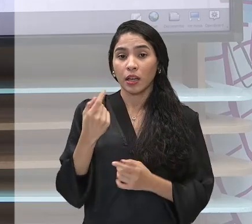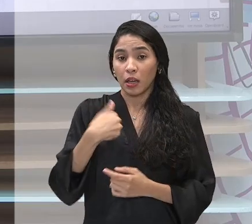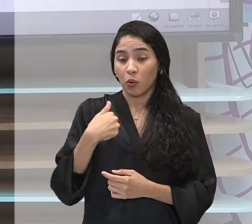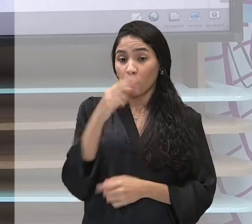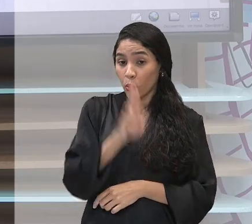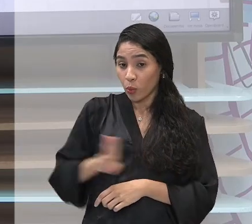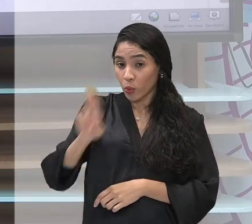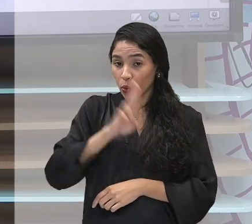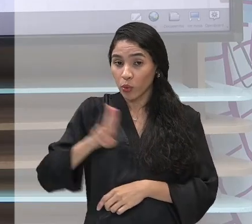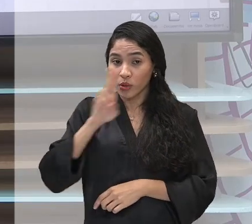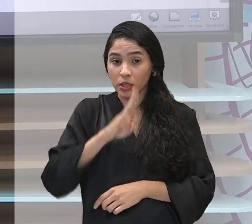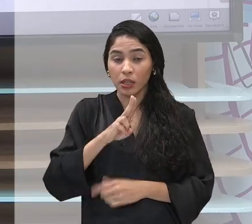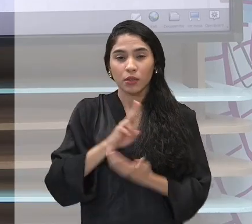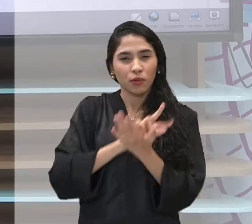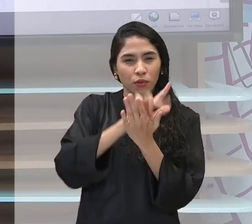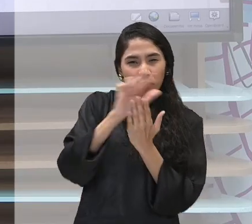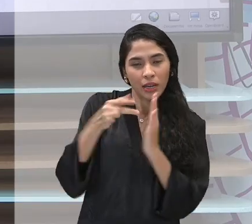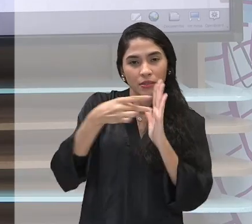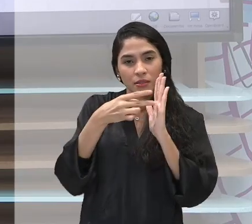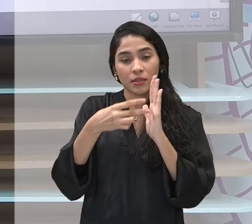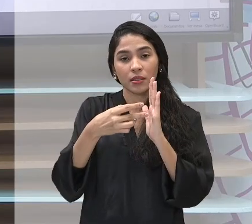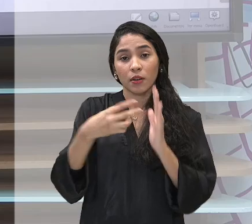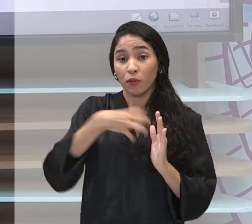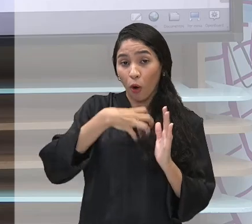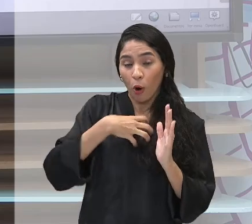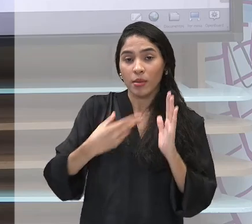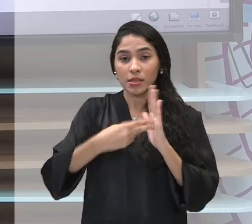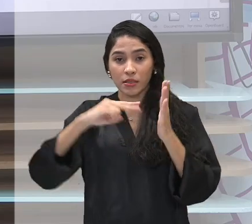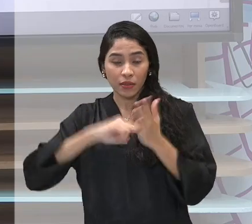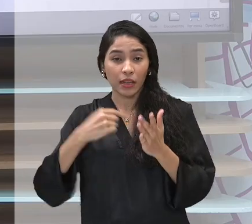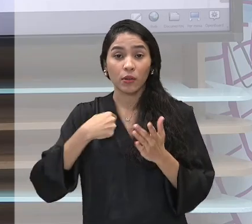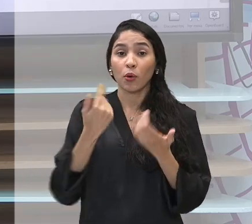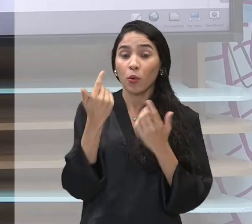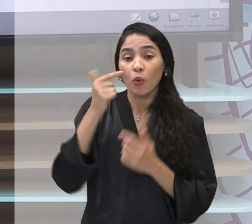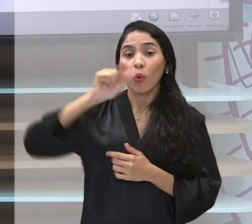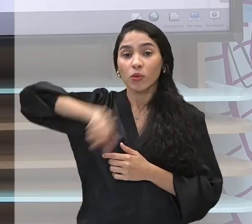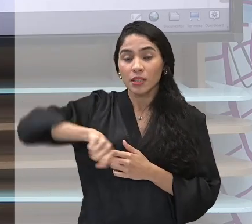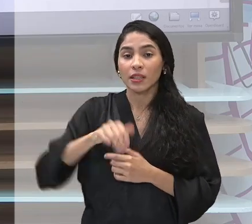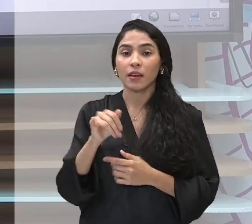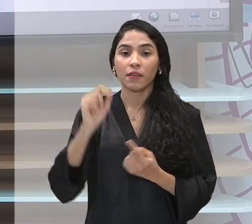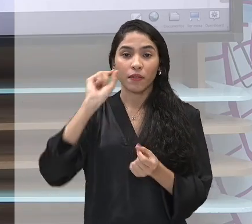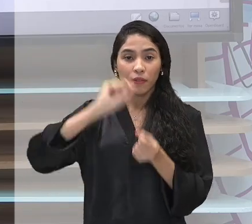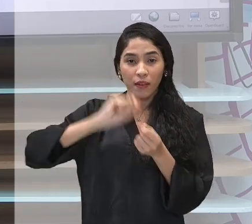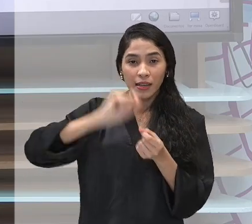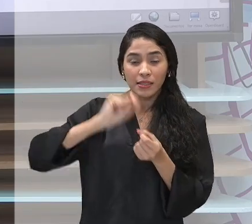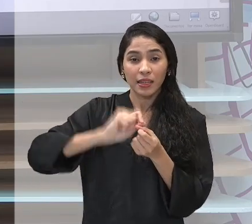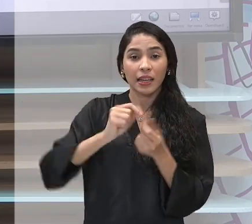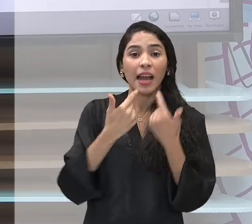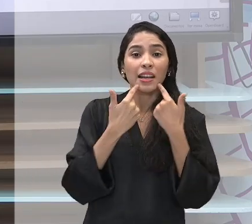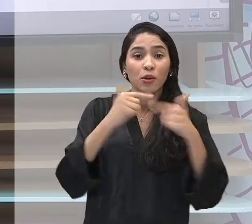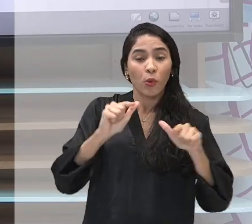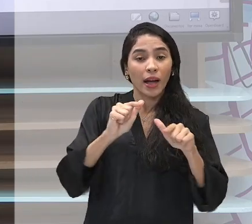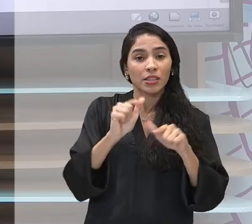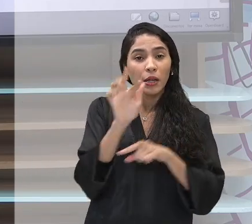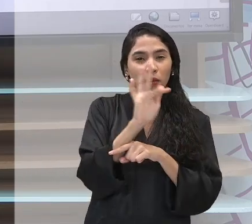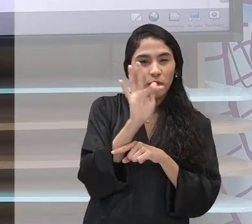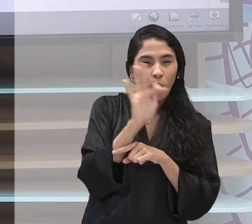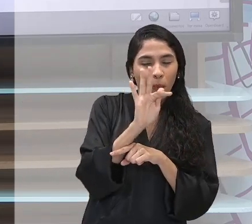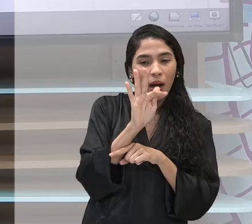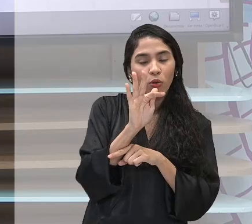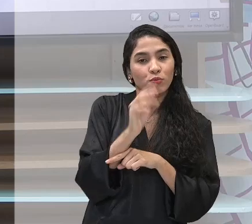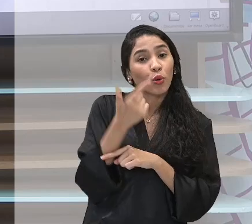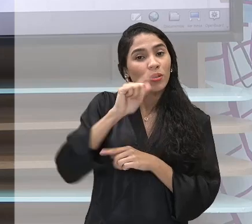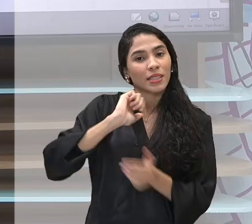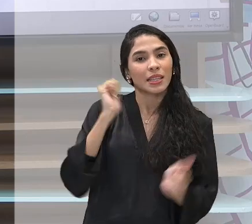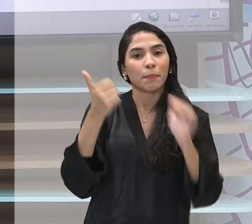com sentidos diversos para que eu consiga fazer com que a linguagem saia do convencional. Pode ser um desvio das